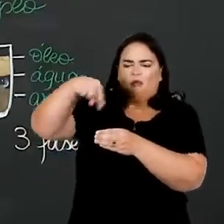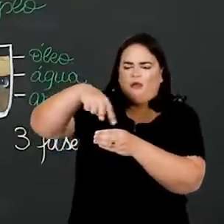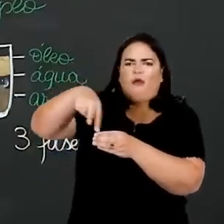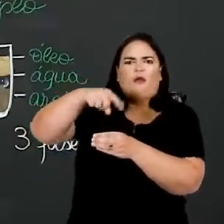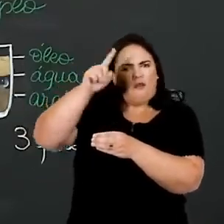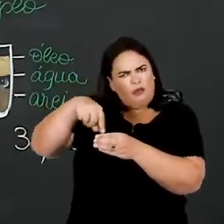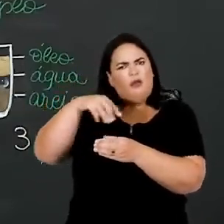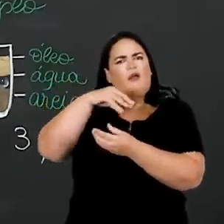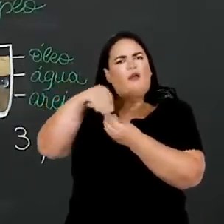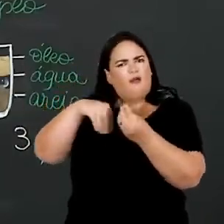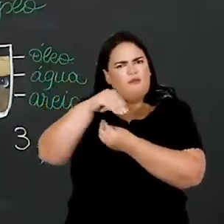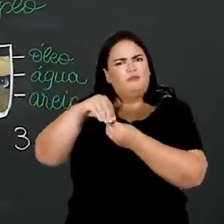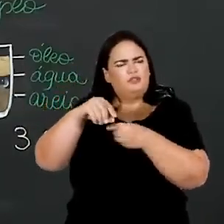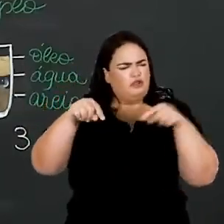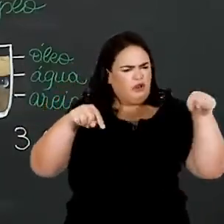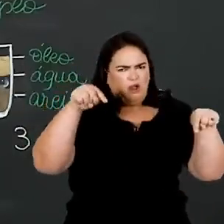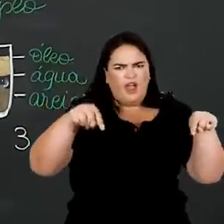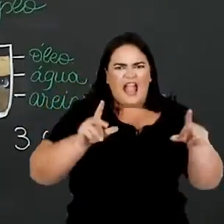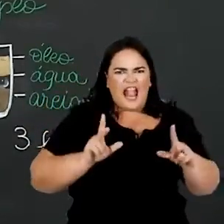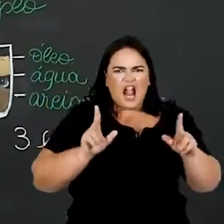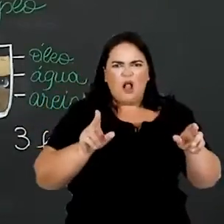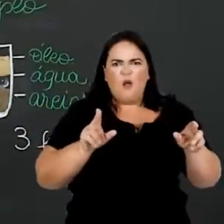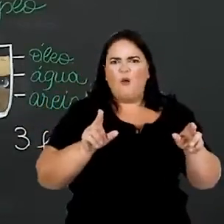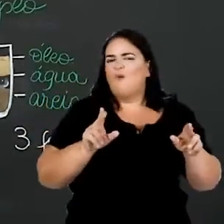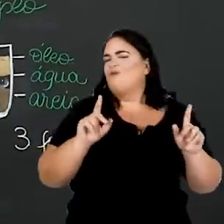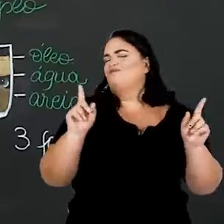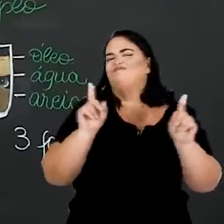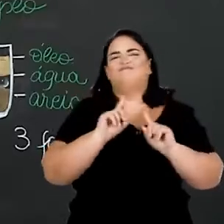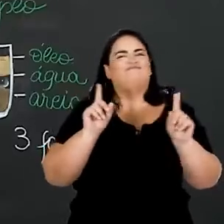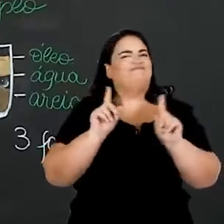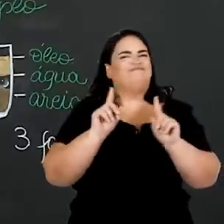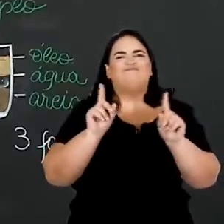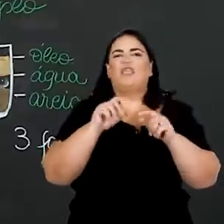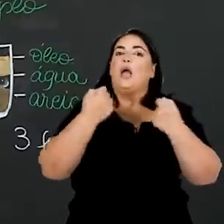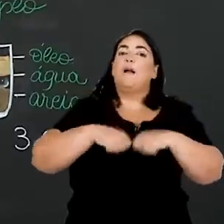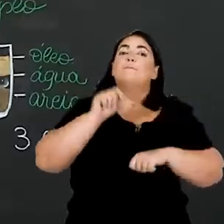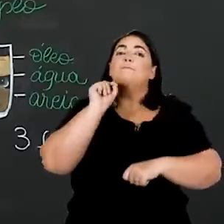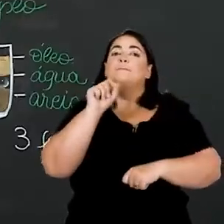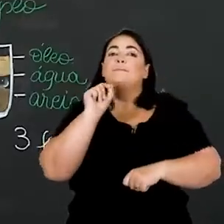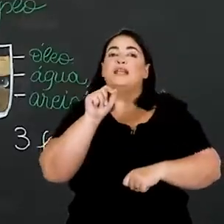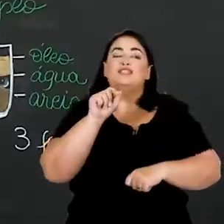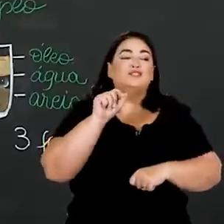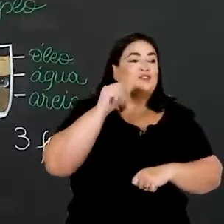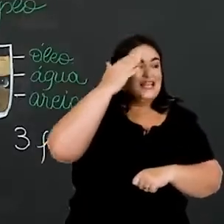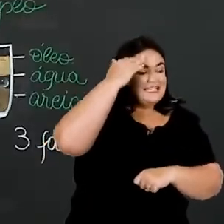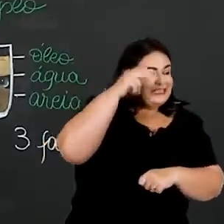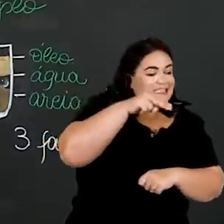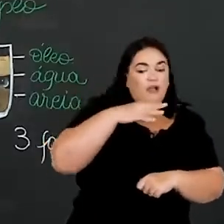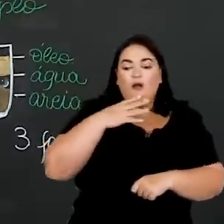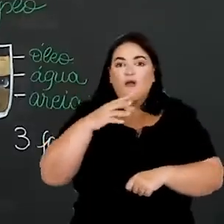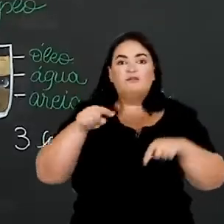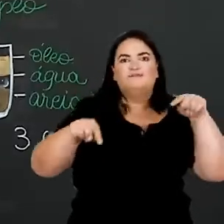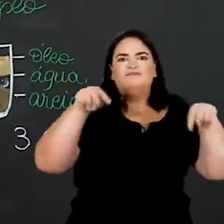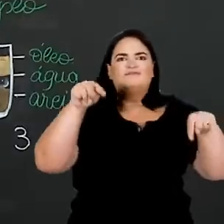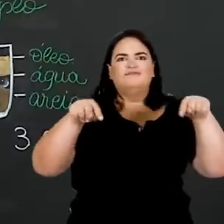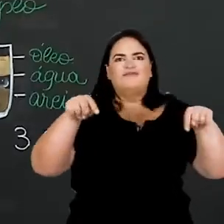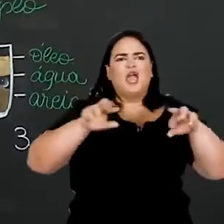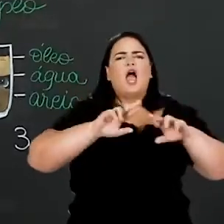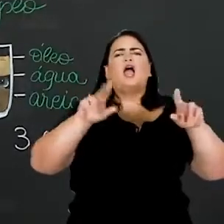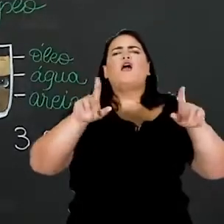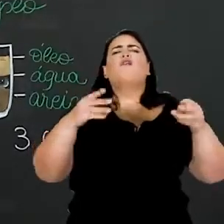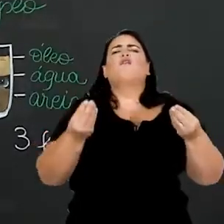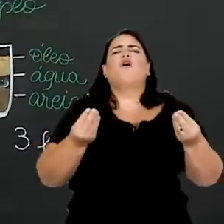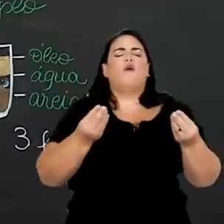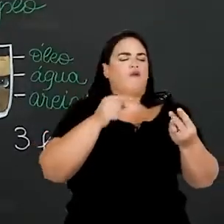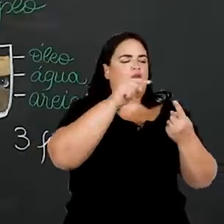mistura. As misturas são todas iguais? Não são. Então é preciso distingui-las. E qual é a diferença?